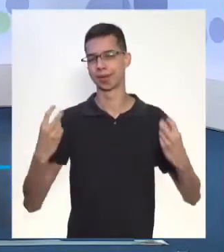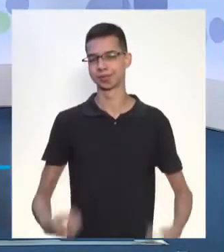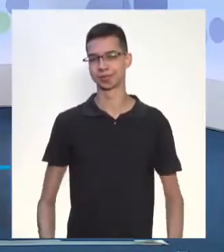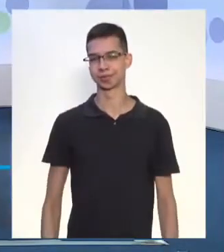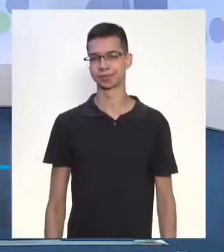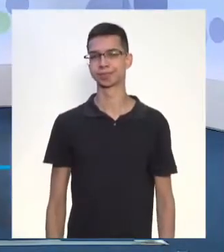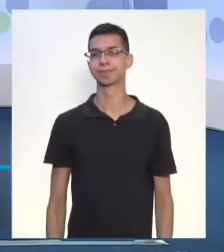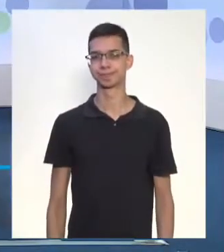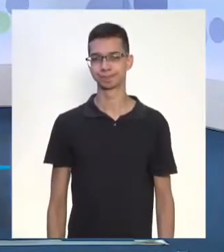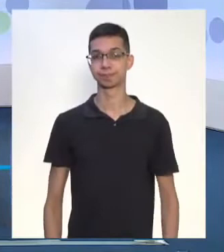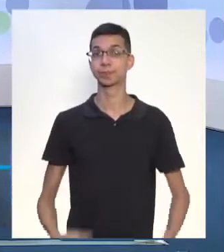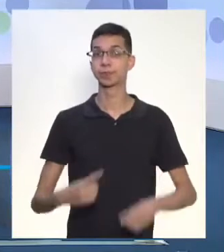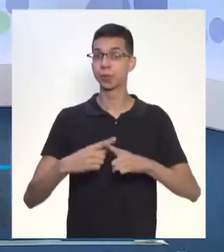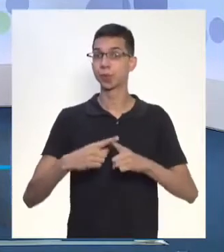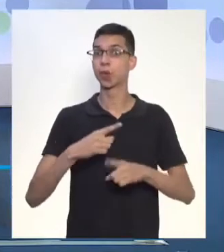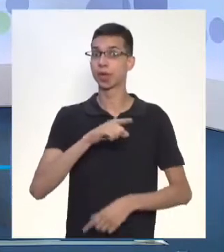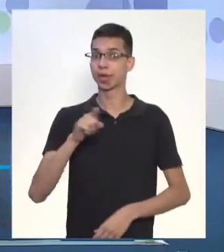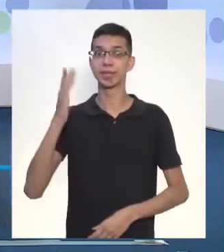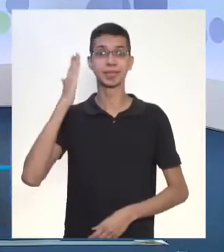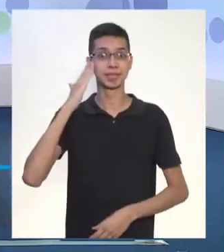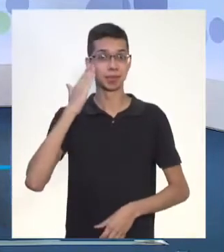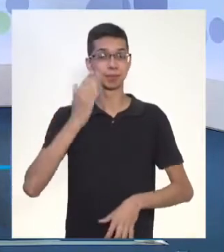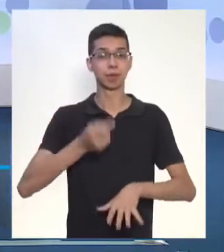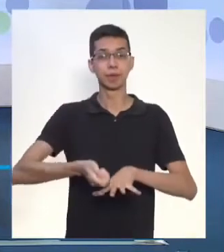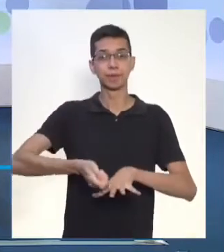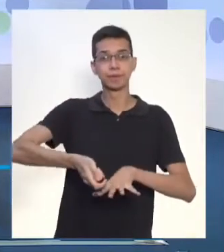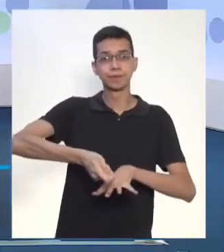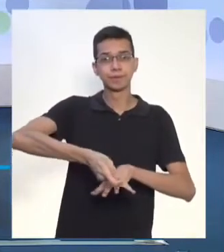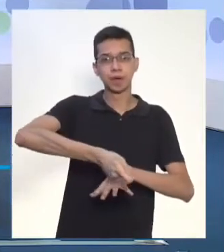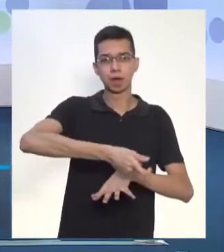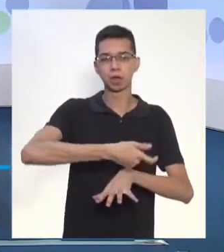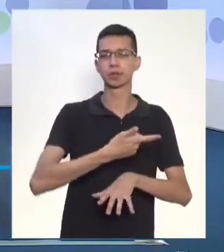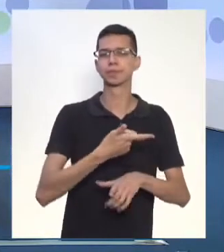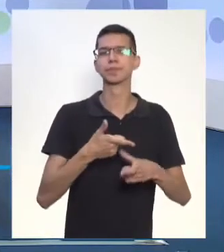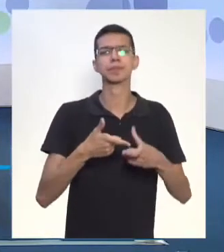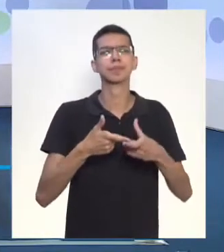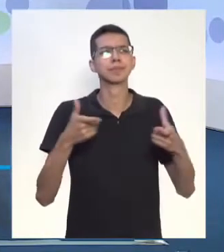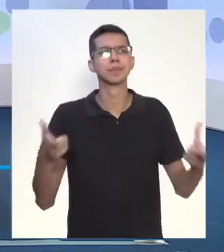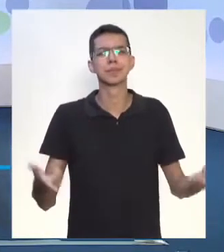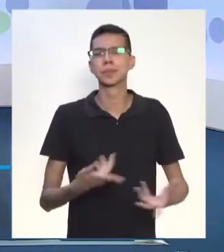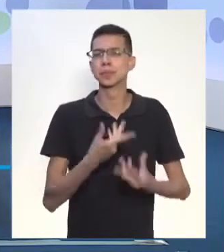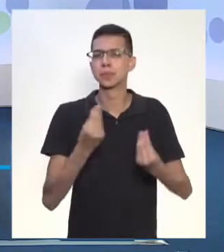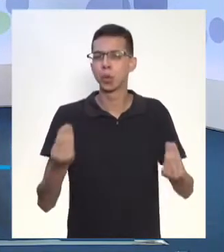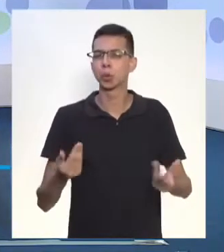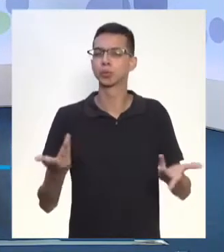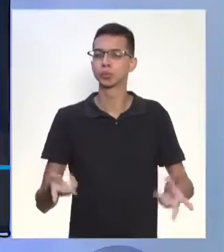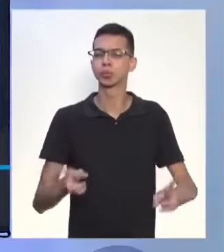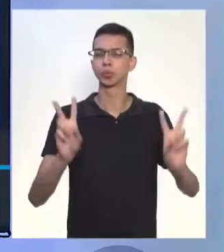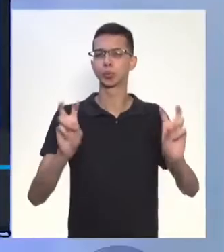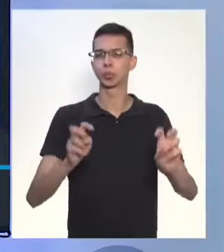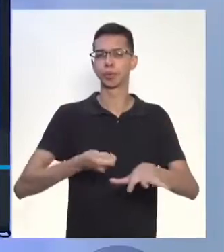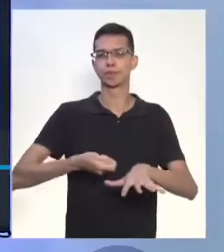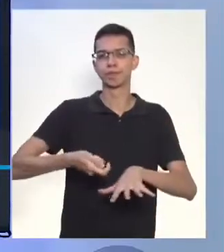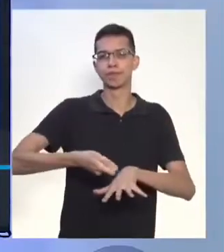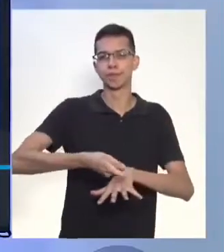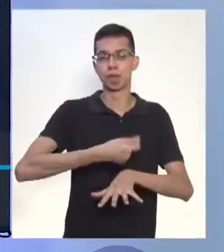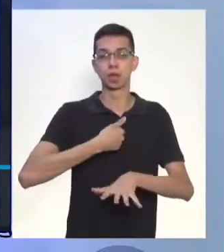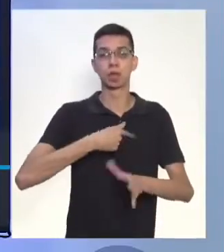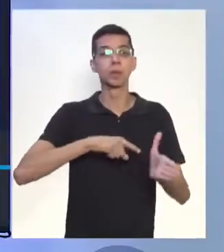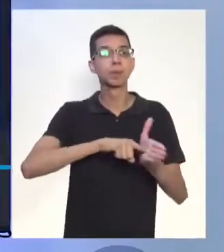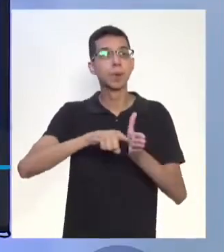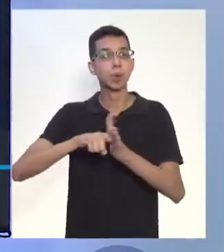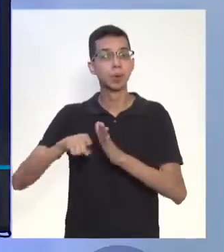a questão do fake news? E sobre fake news, eu tenho uma pergunta aí para vocês responderem. Já que estamos recebendo